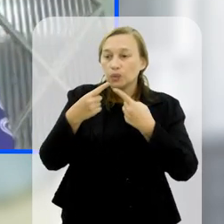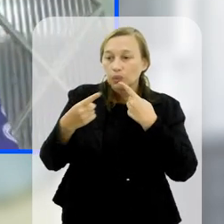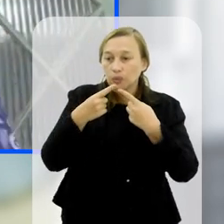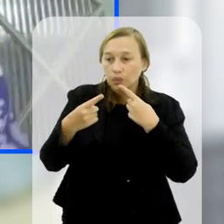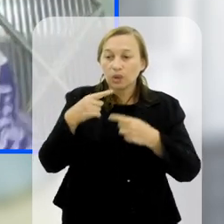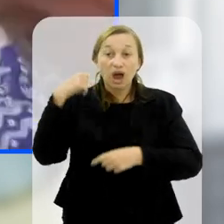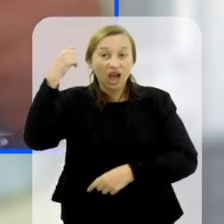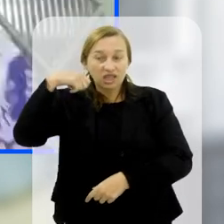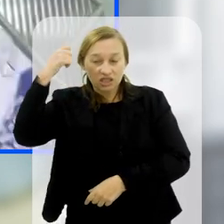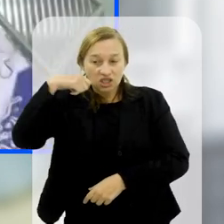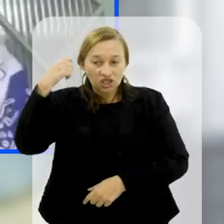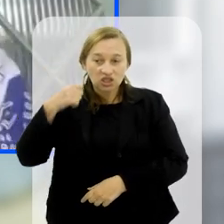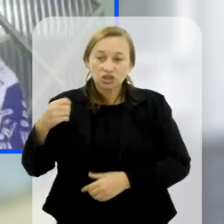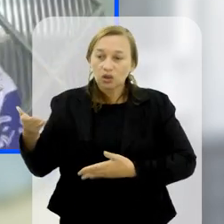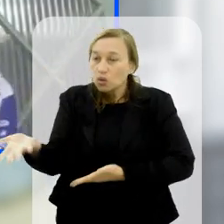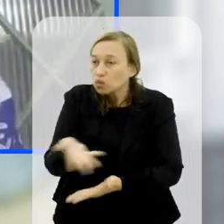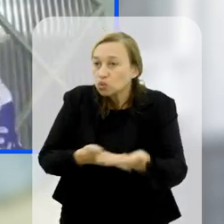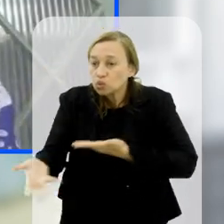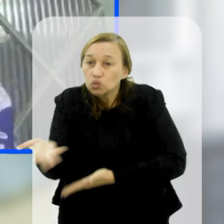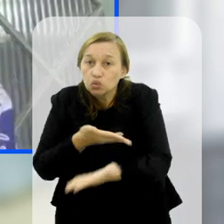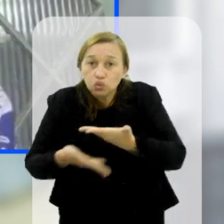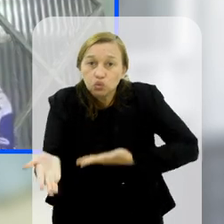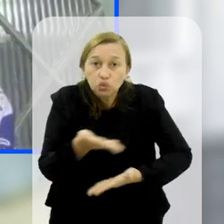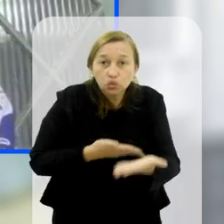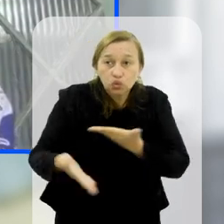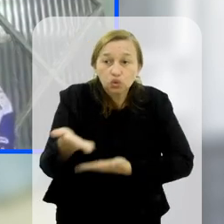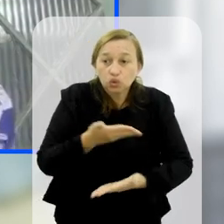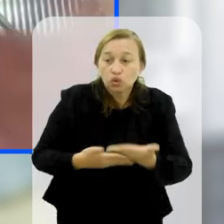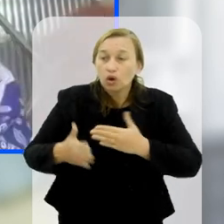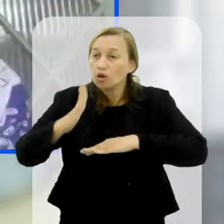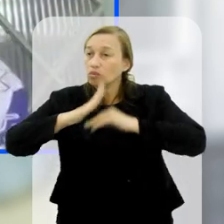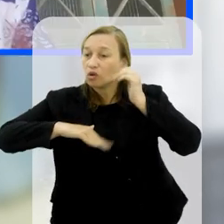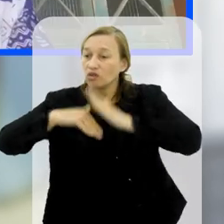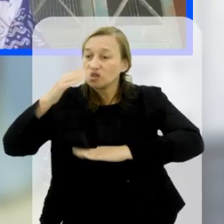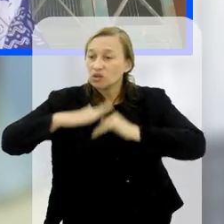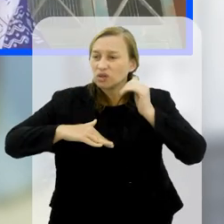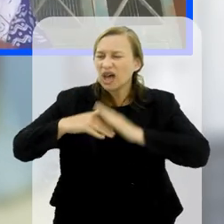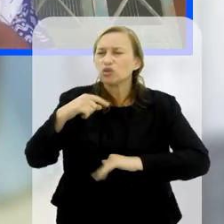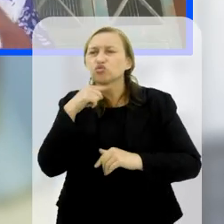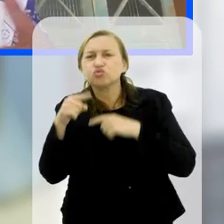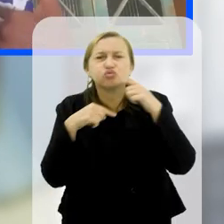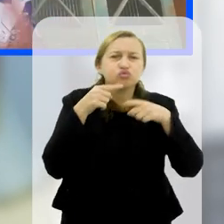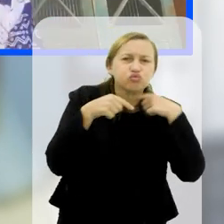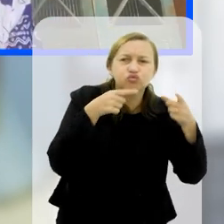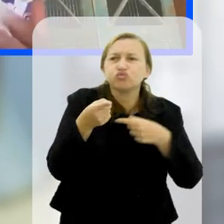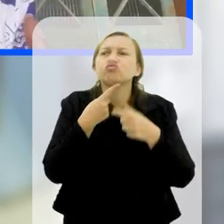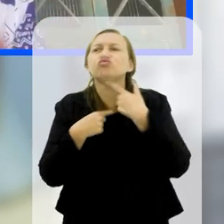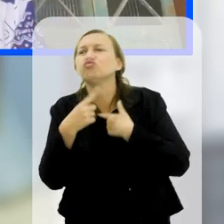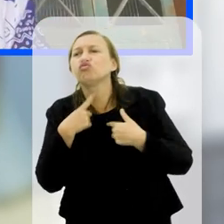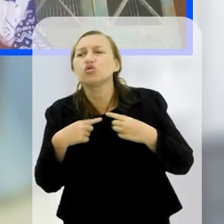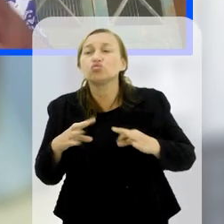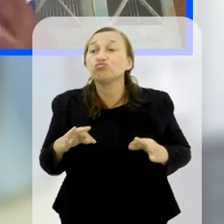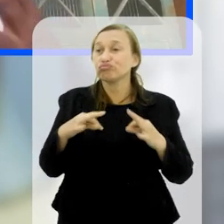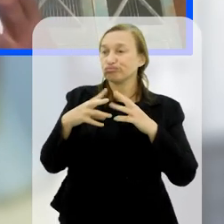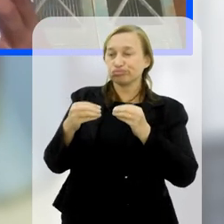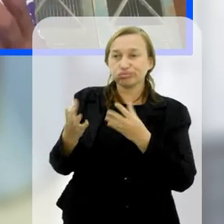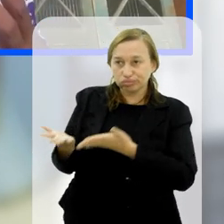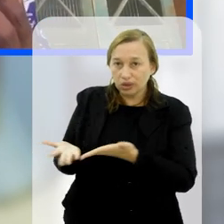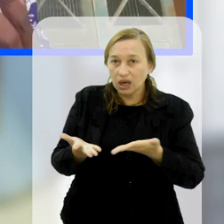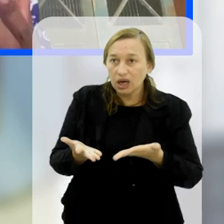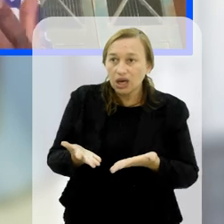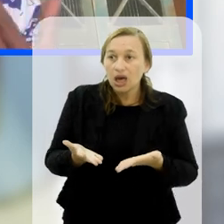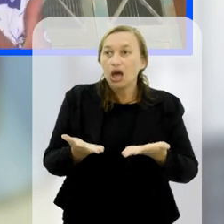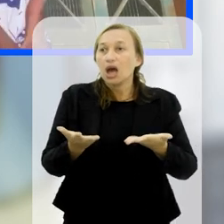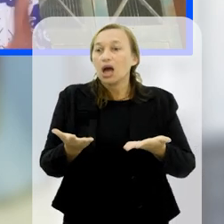de trabalho e trocam uma relação direta com esses profissionais de dúvidas, de desejos, enfim,